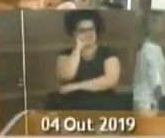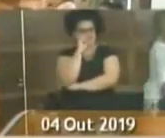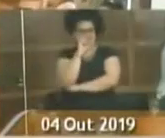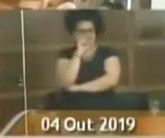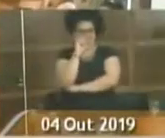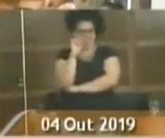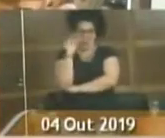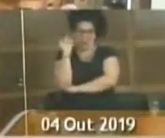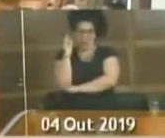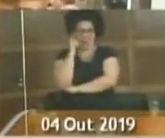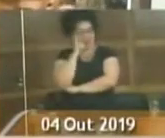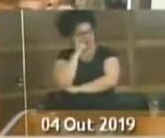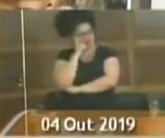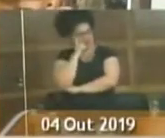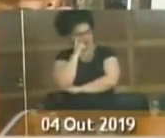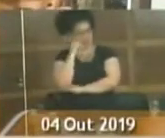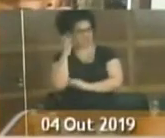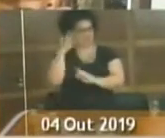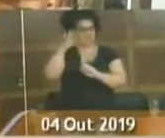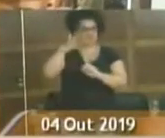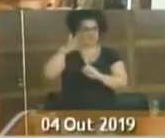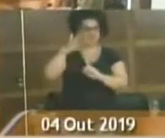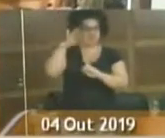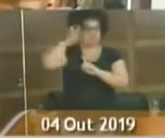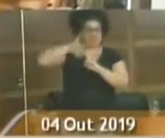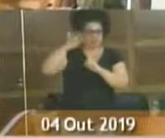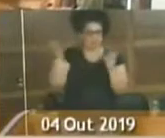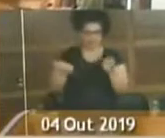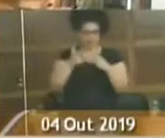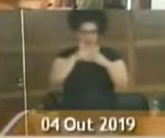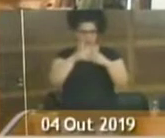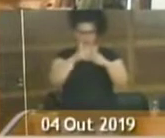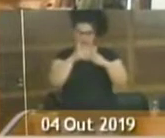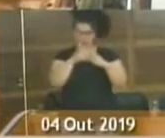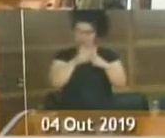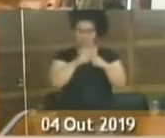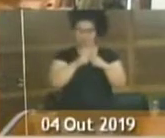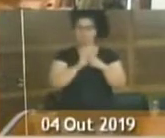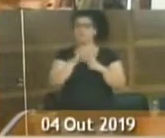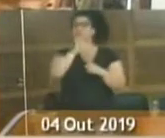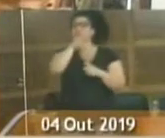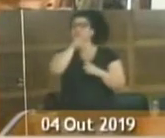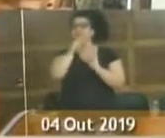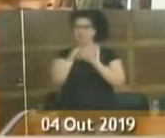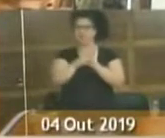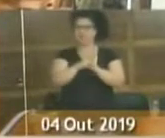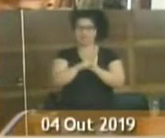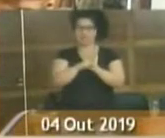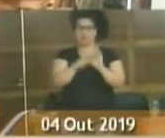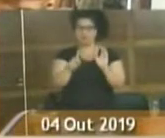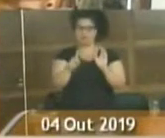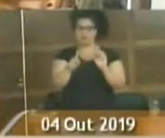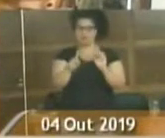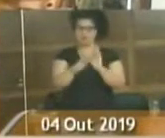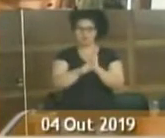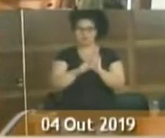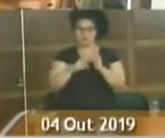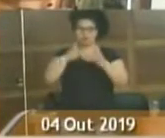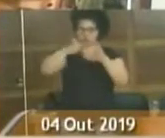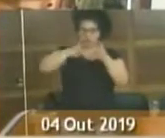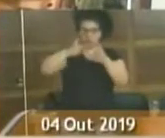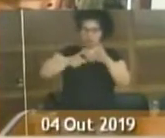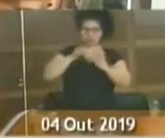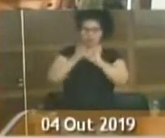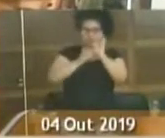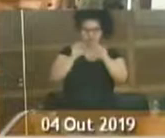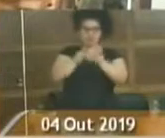Luana Jordão Machado Caldelas é veterinária especializada em otologia, em laser terapia e lesões e